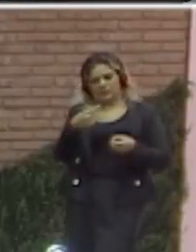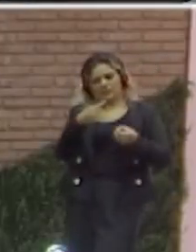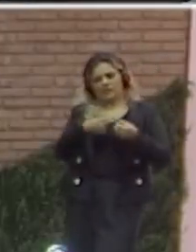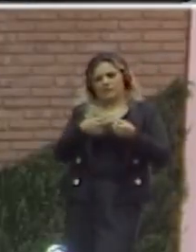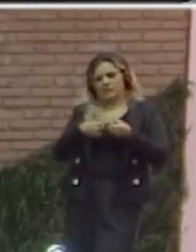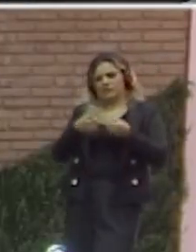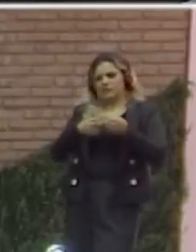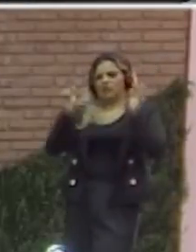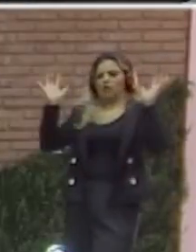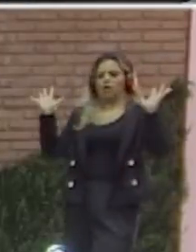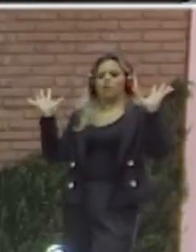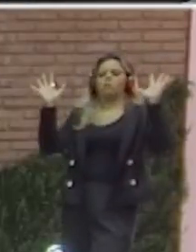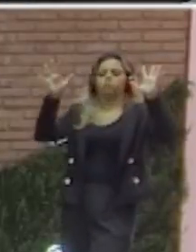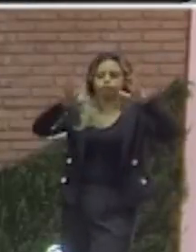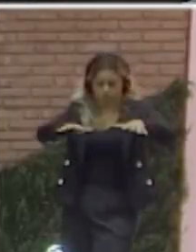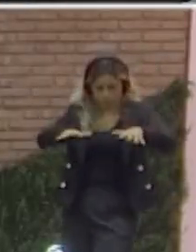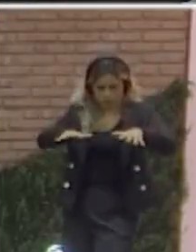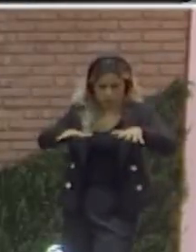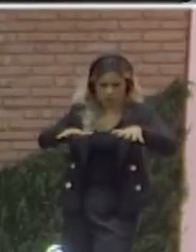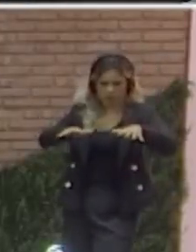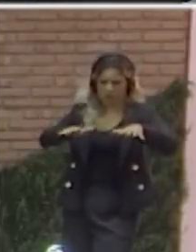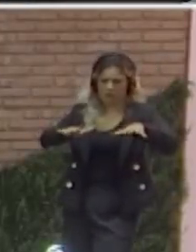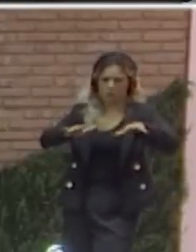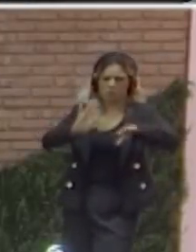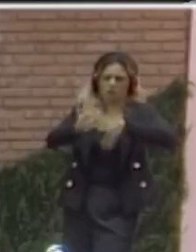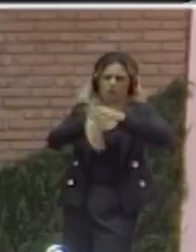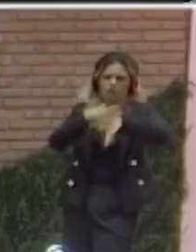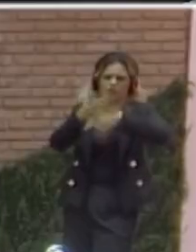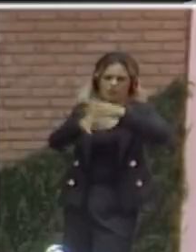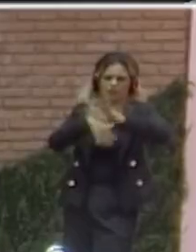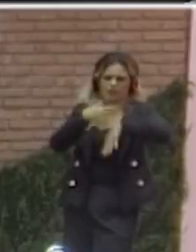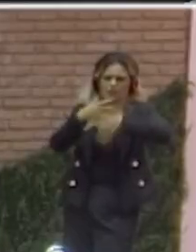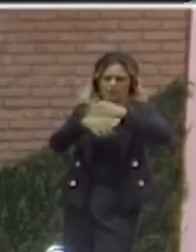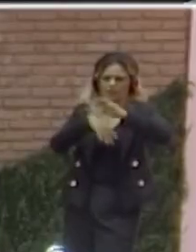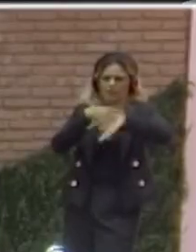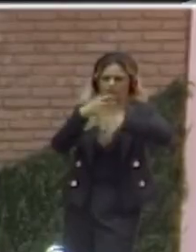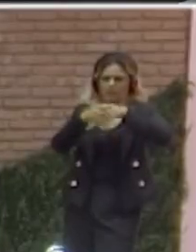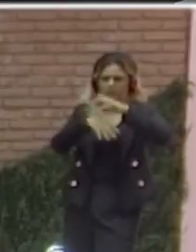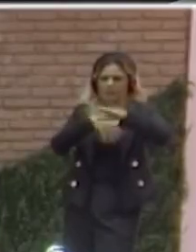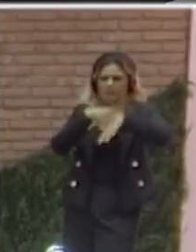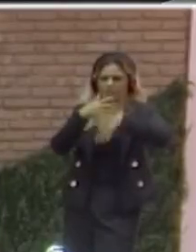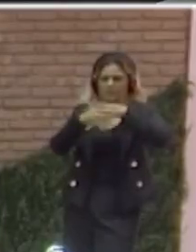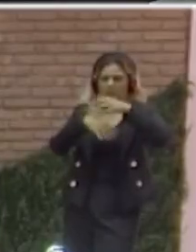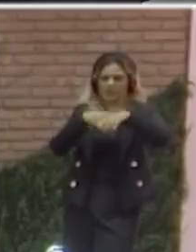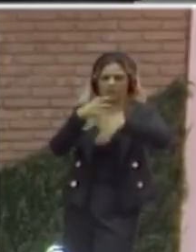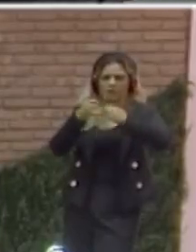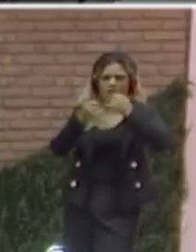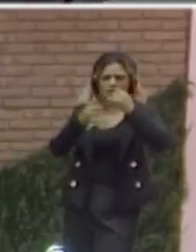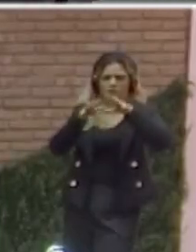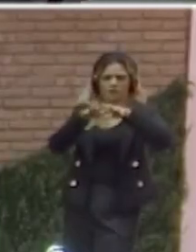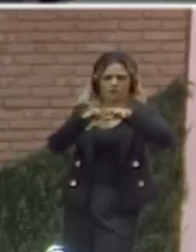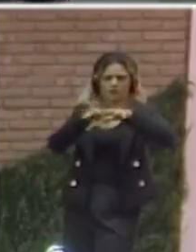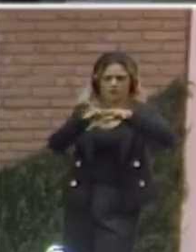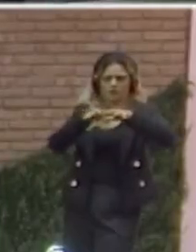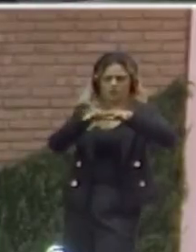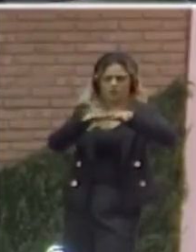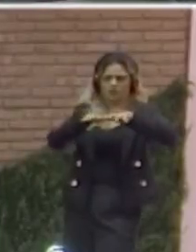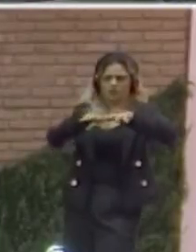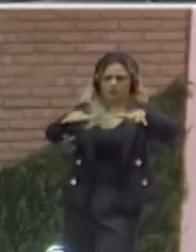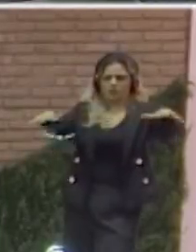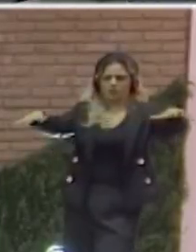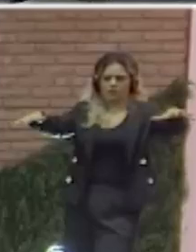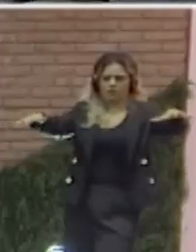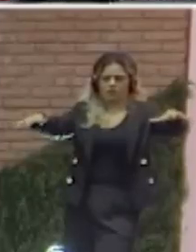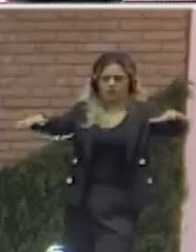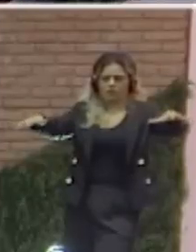forma muito, digamos, desordenada e espalhada ao longo, vamos dizer, do